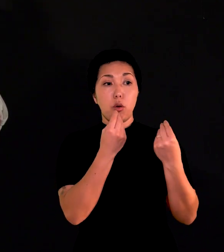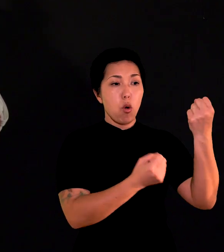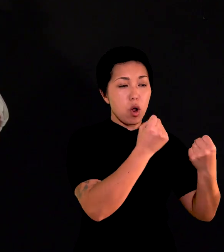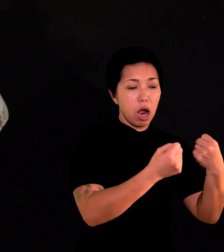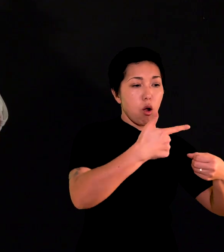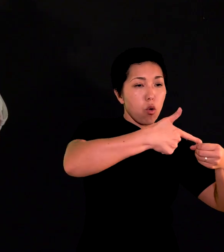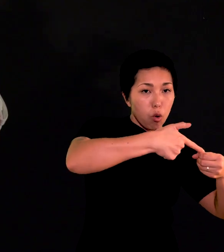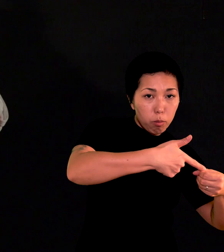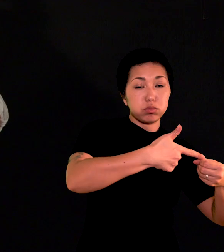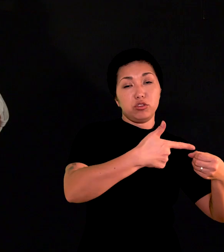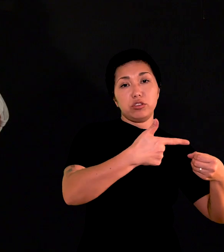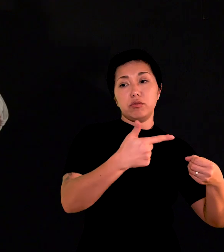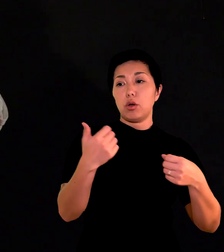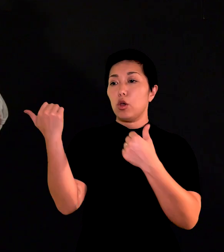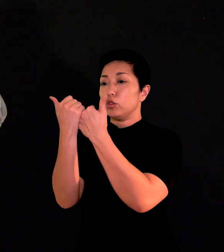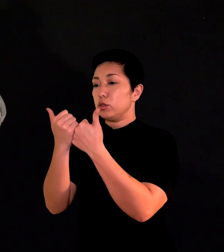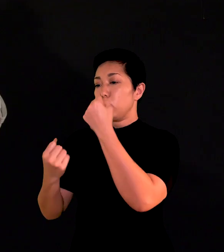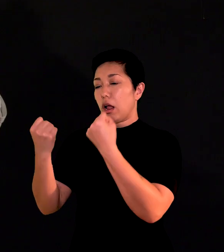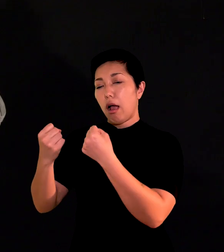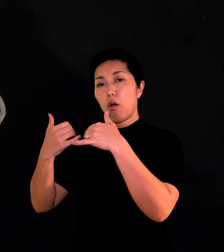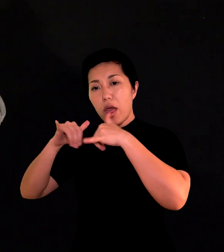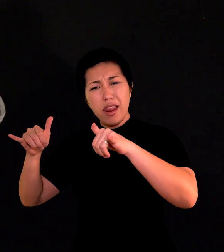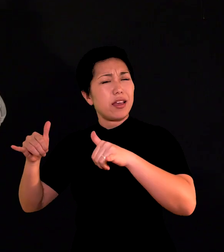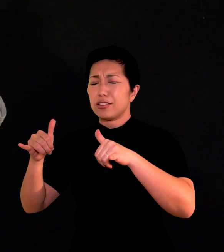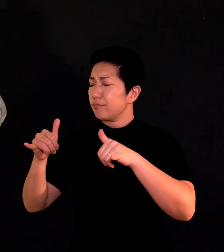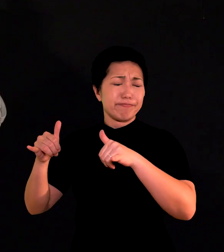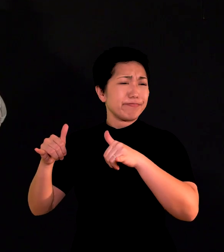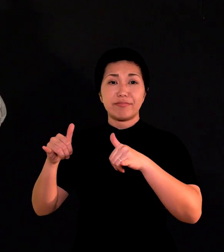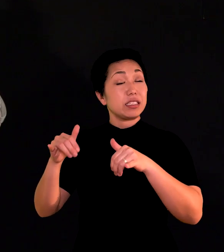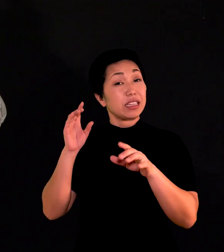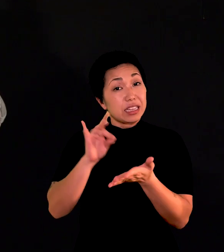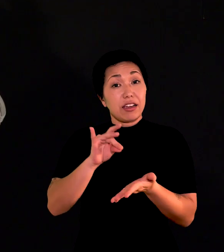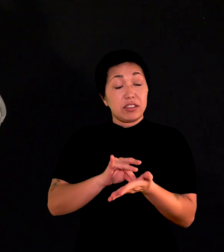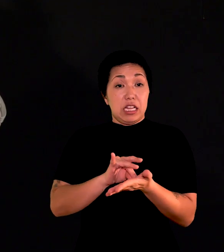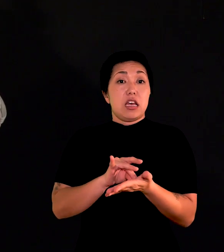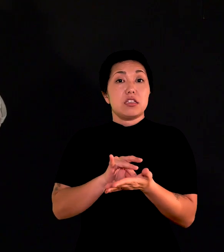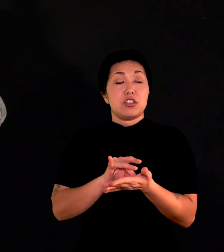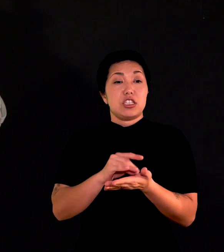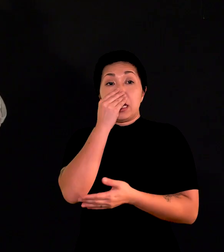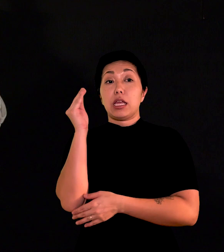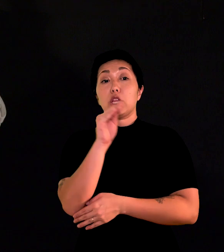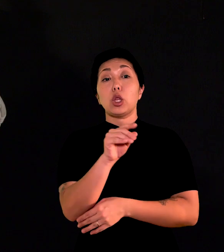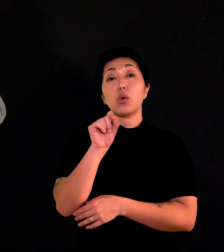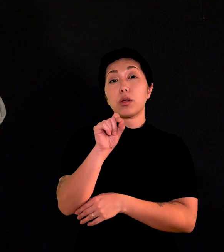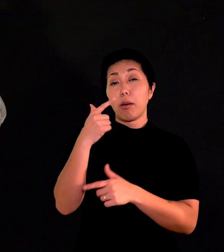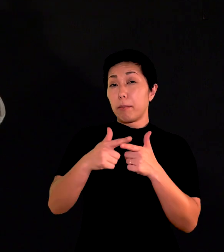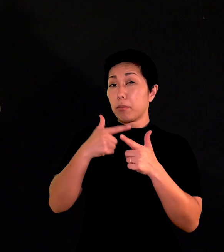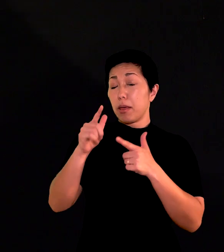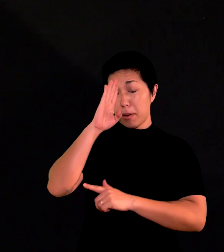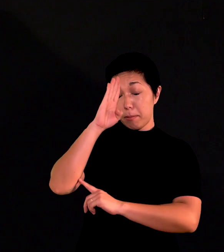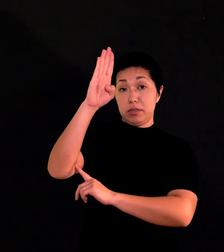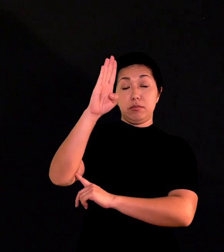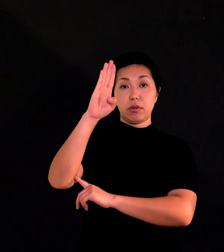trocar o carro movido a combustível fóssil por carro elétrico ignora, na verdade, primeiro,